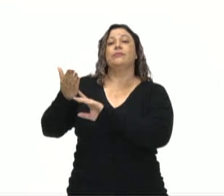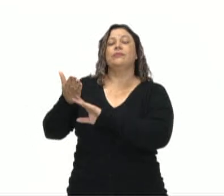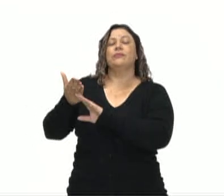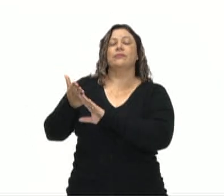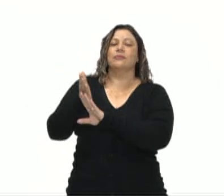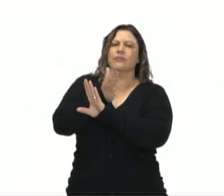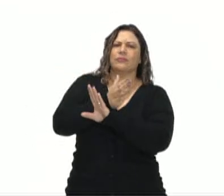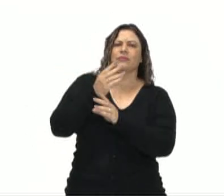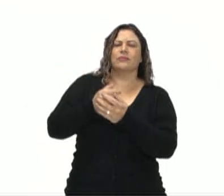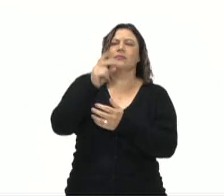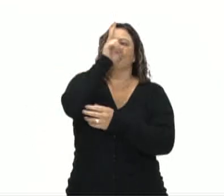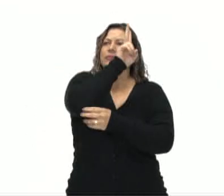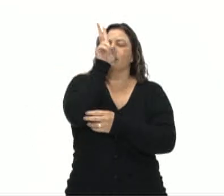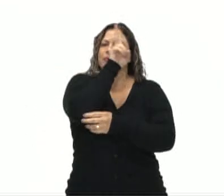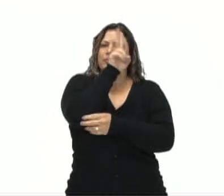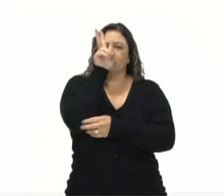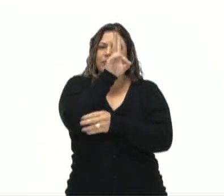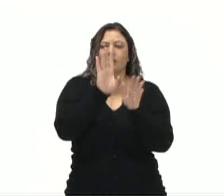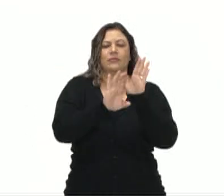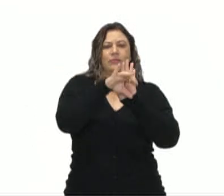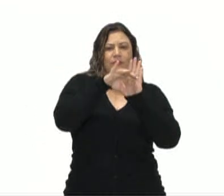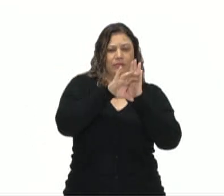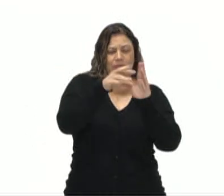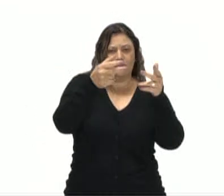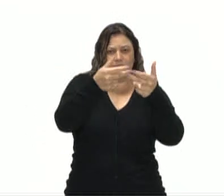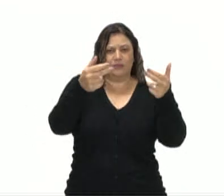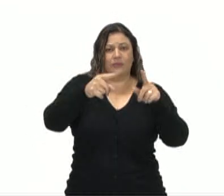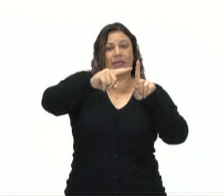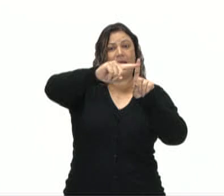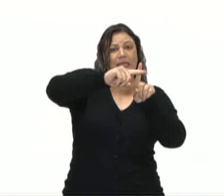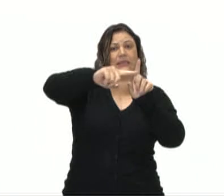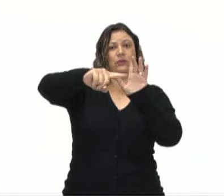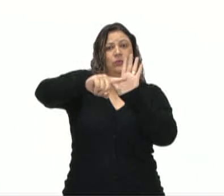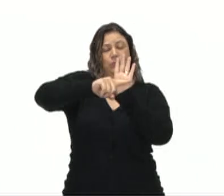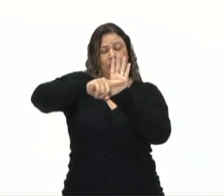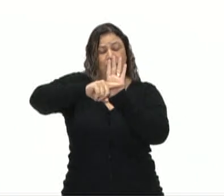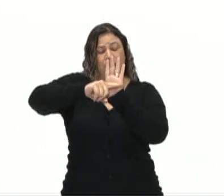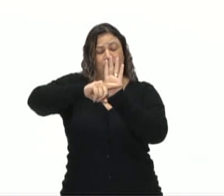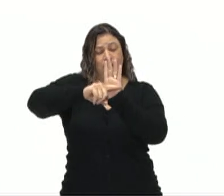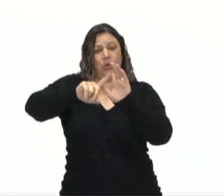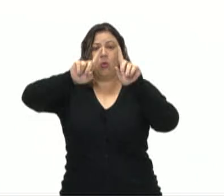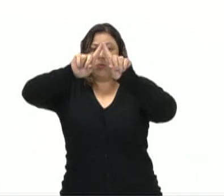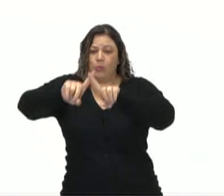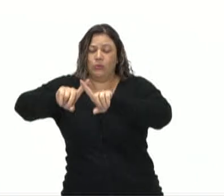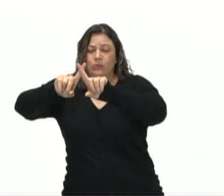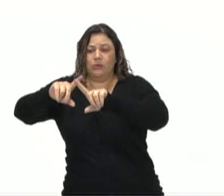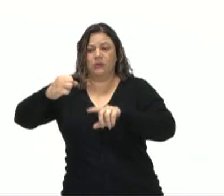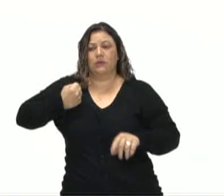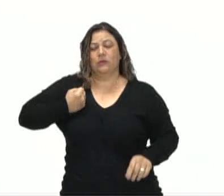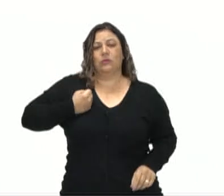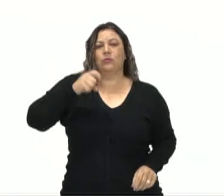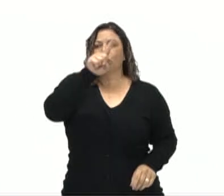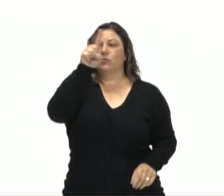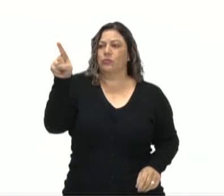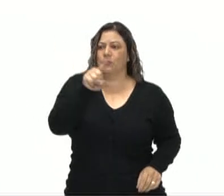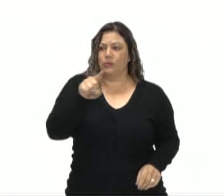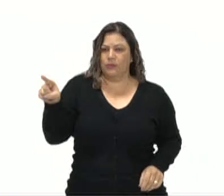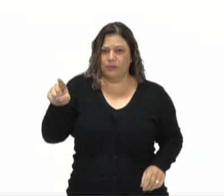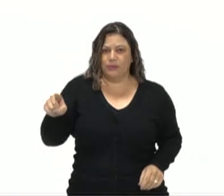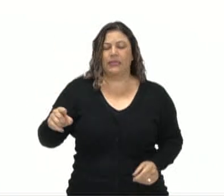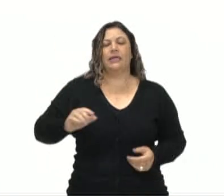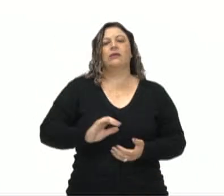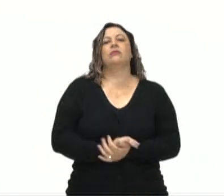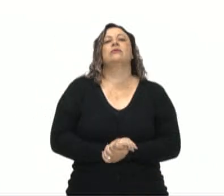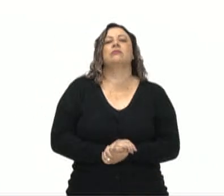vai recordar alguns conceitos sobre adição, subtração, divisão e multiplicação dos números inteiros. Então, o conjunto dos